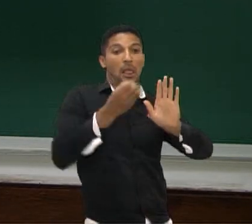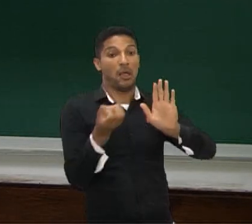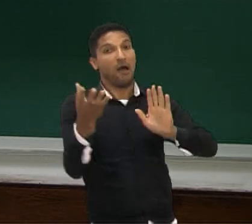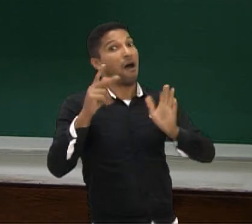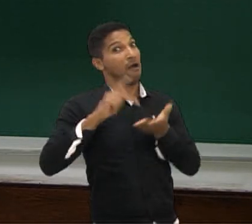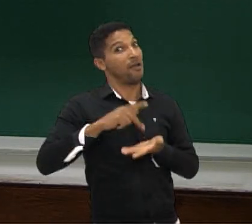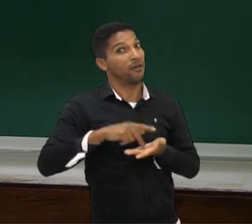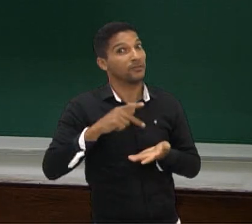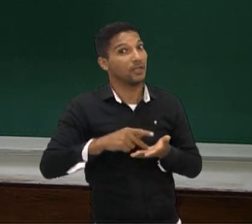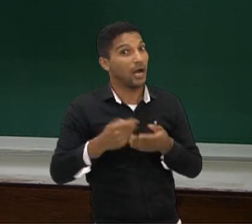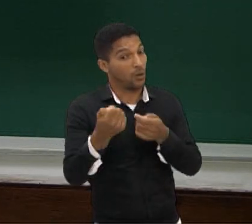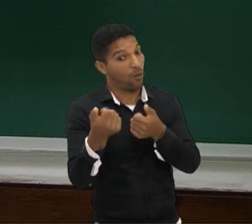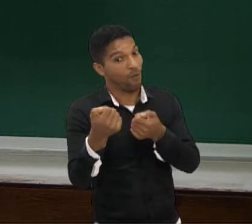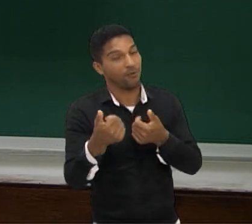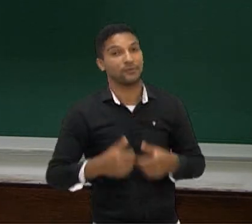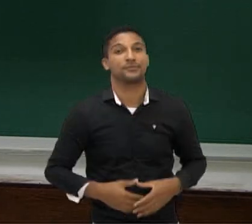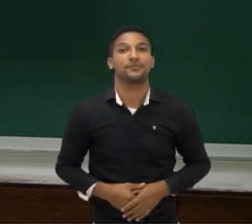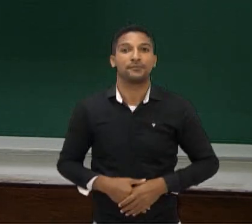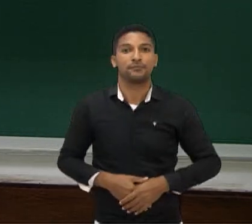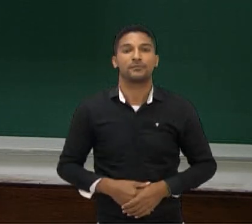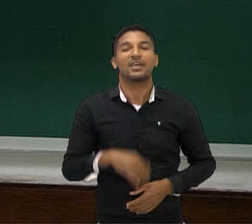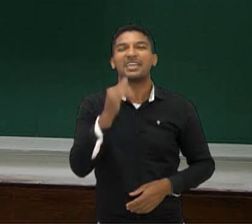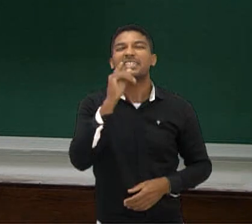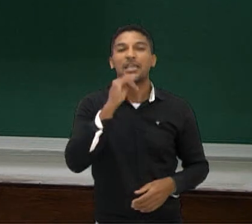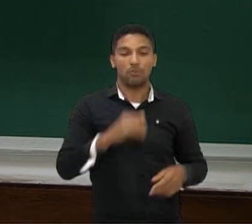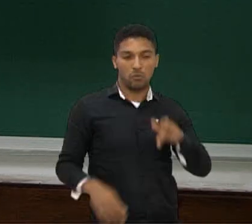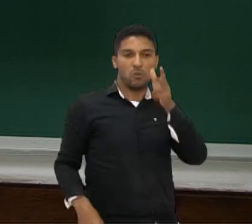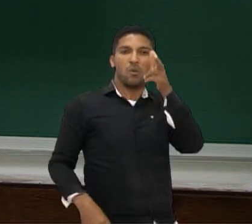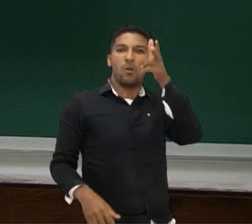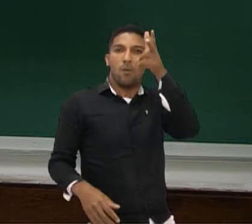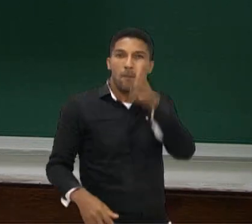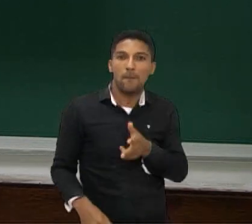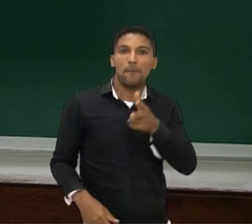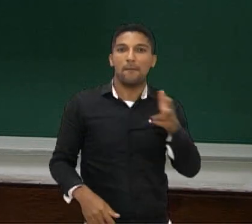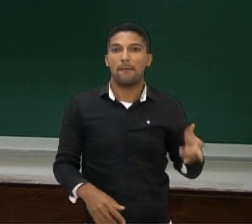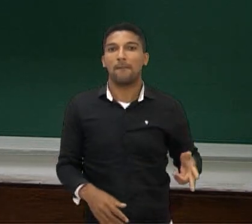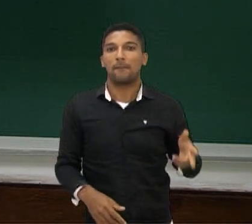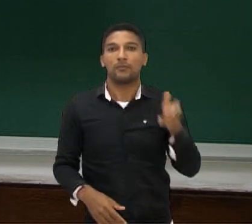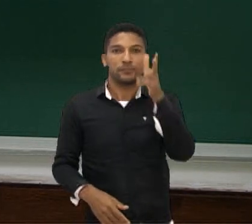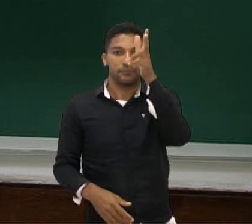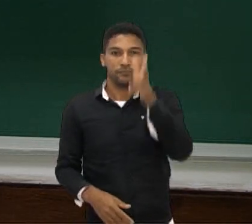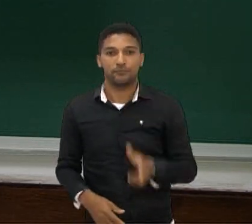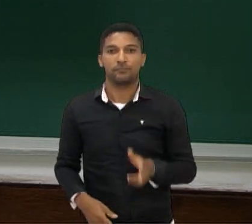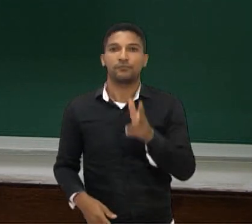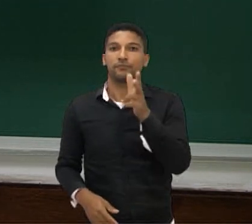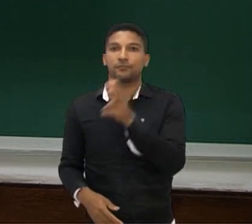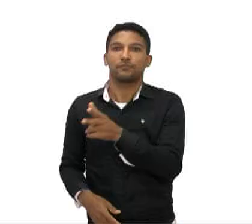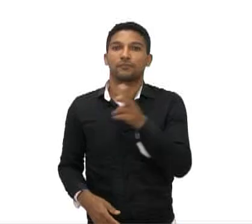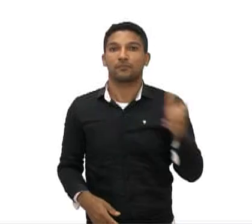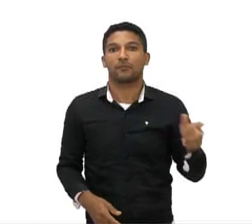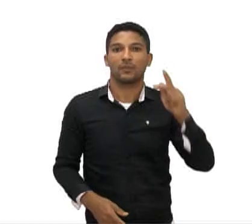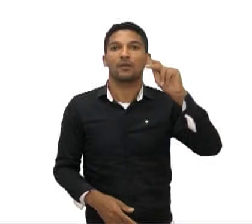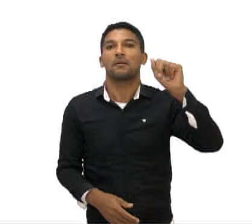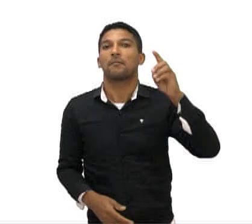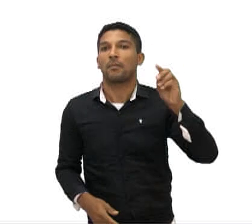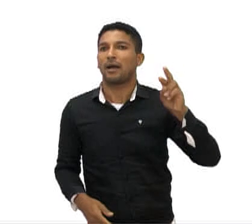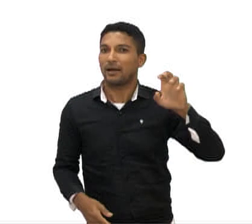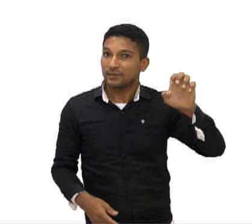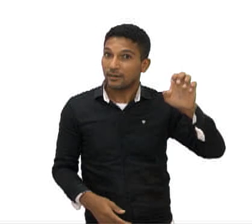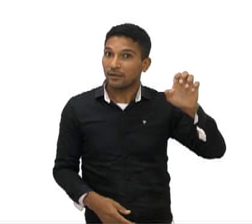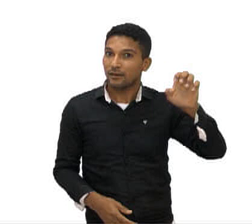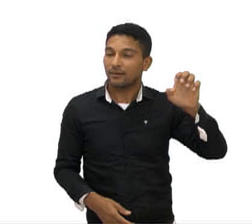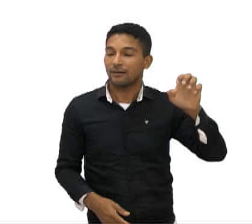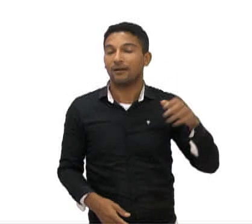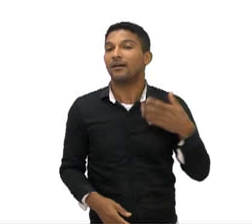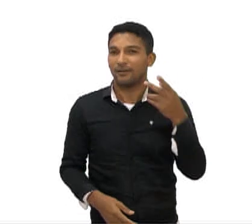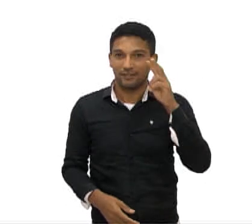padre casou com o padre, fica sem cabeça e vira mula, beleza? Leyendas urbanas são